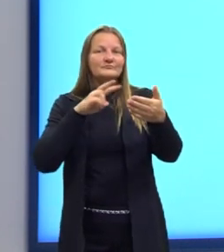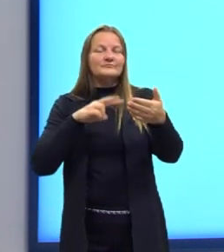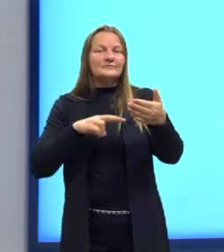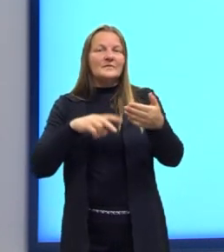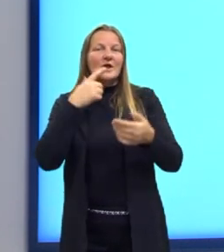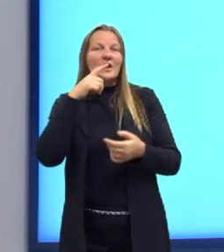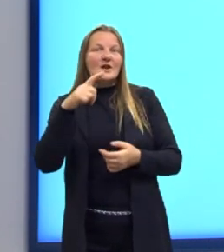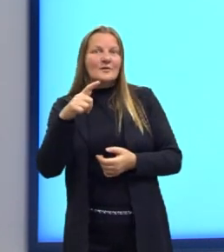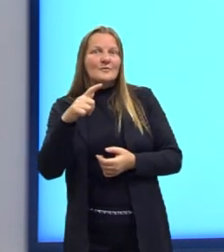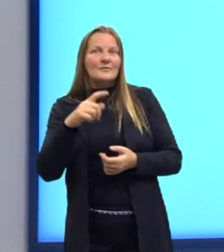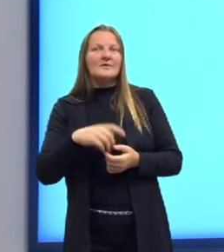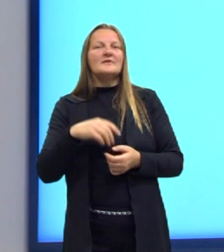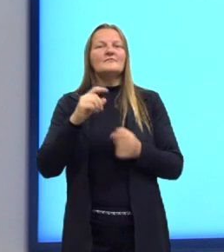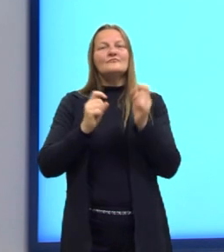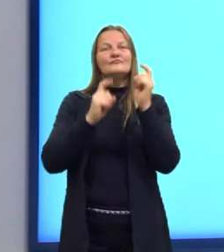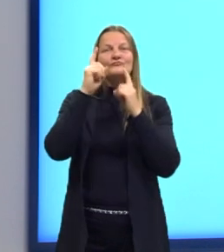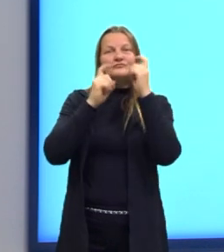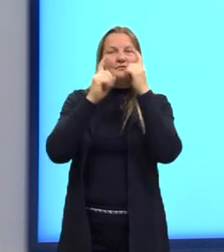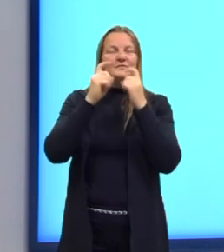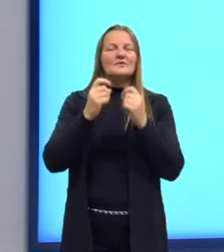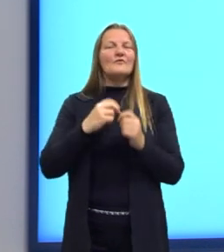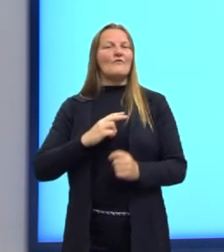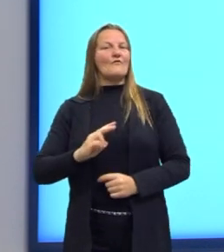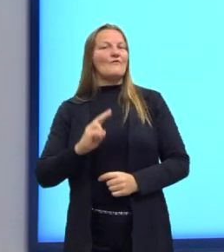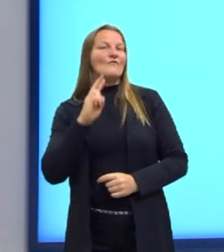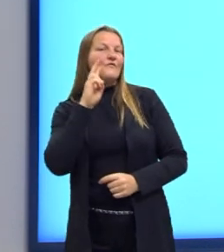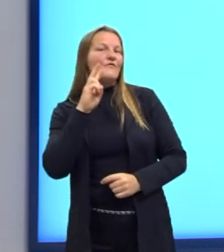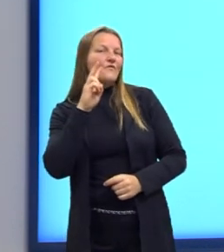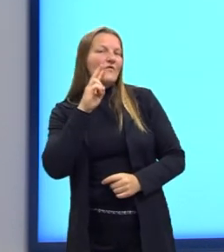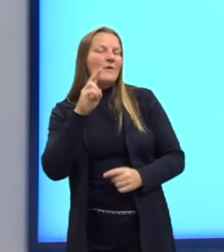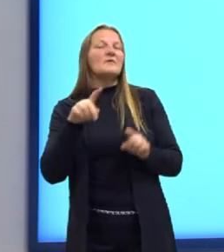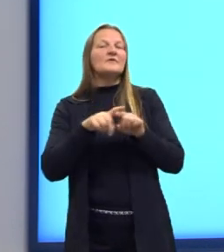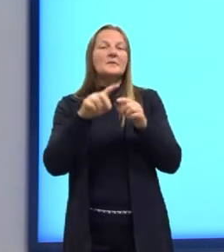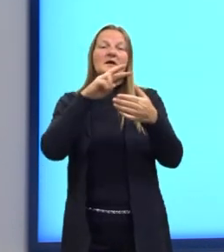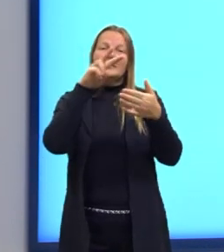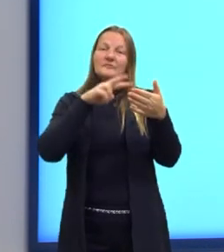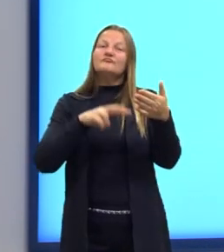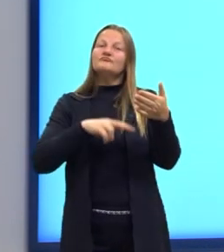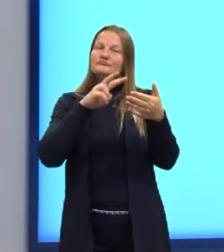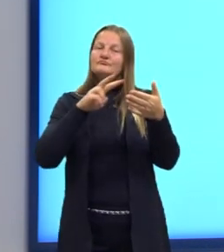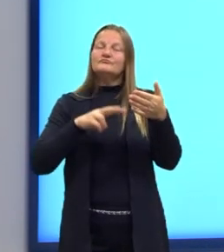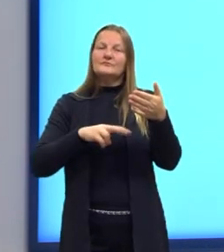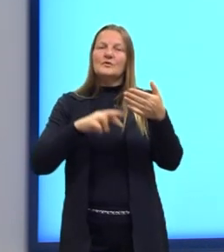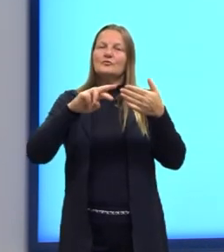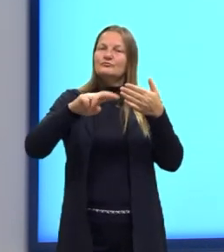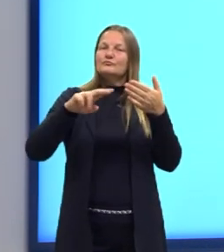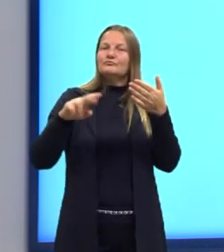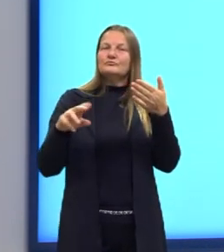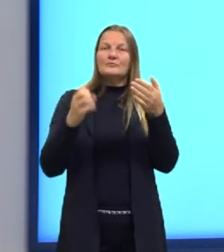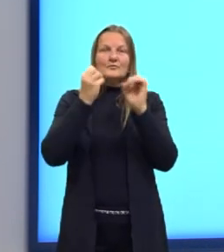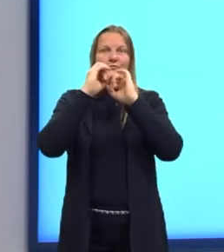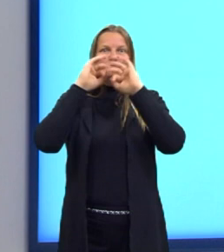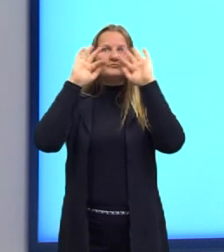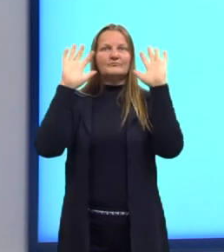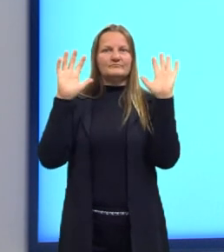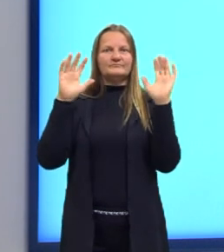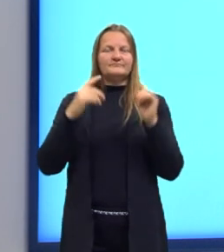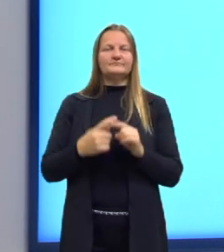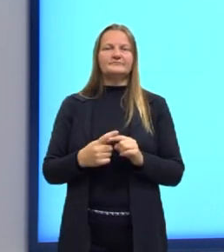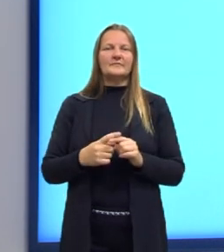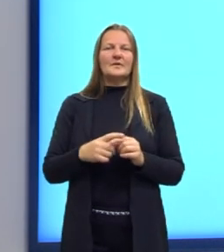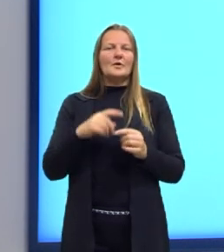segundo idioma com a expansão do vocabulário EA leitura de tarefas e compreensão Ou seja